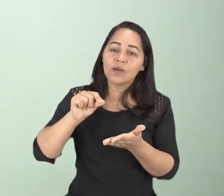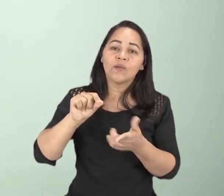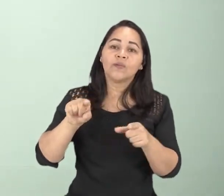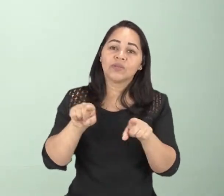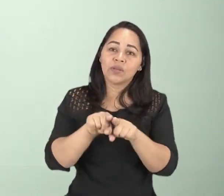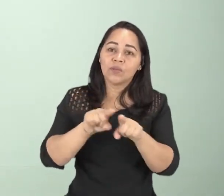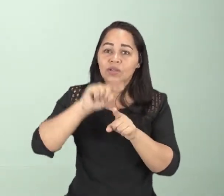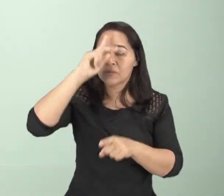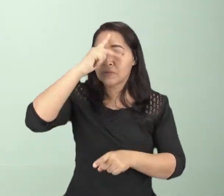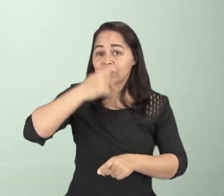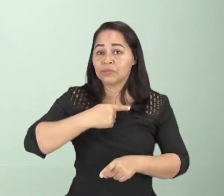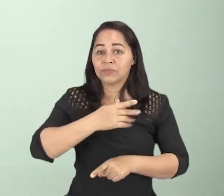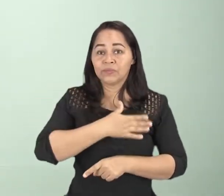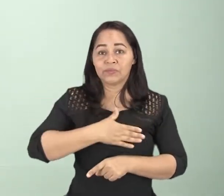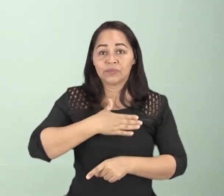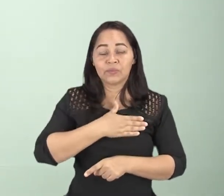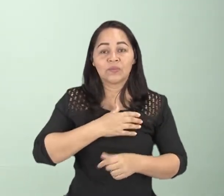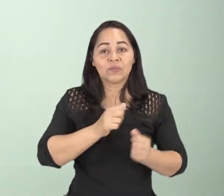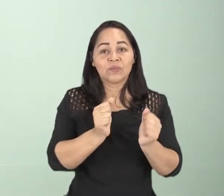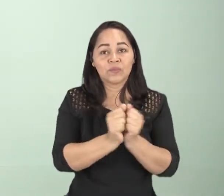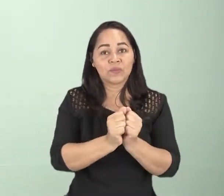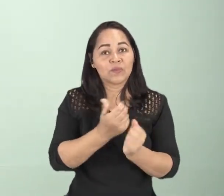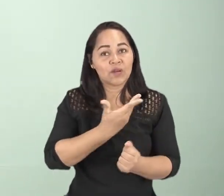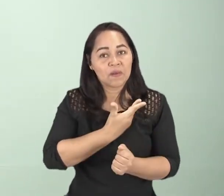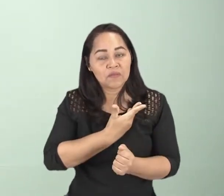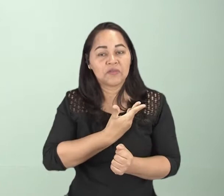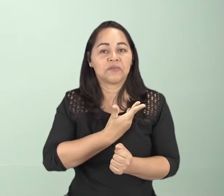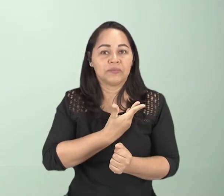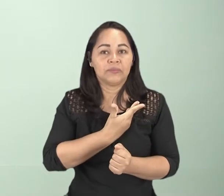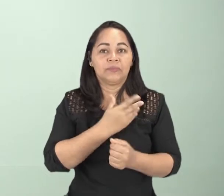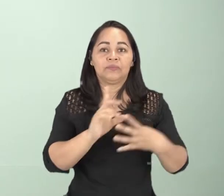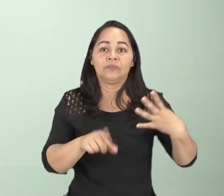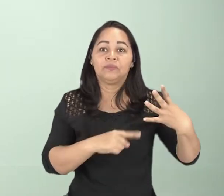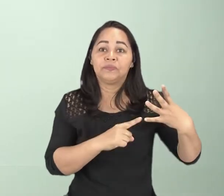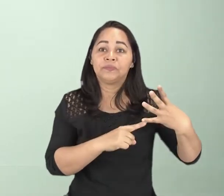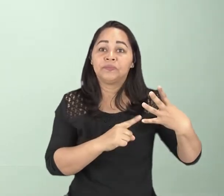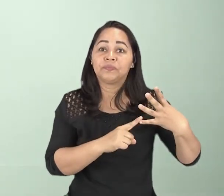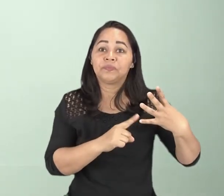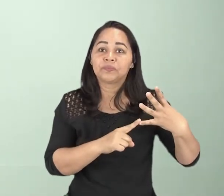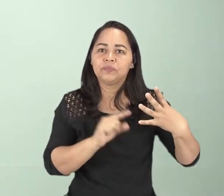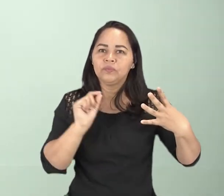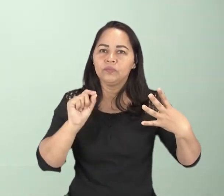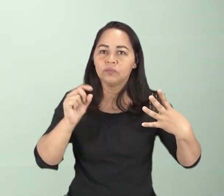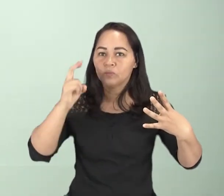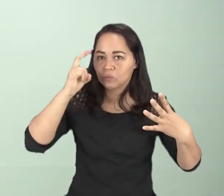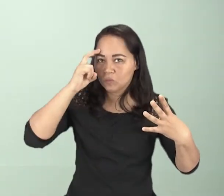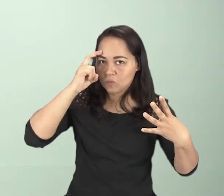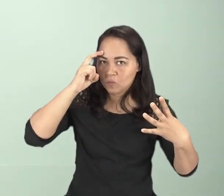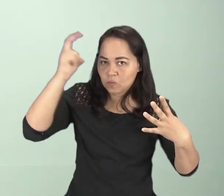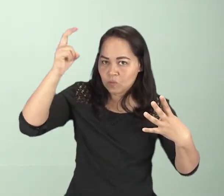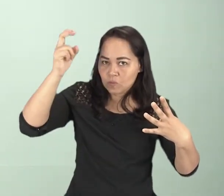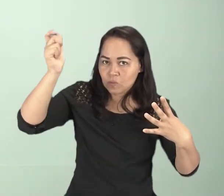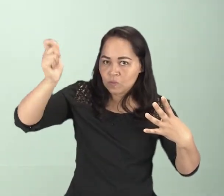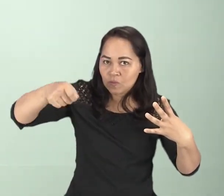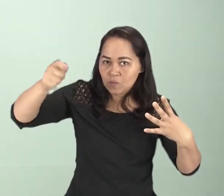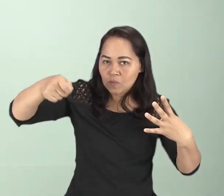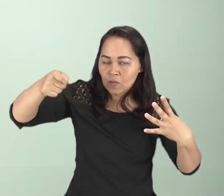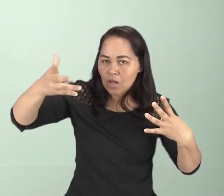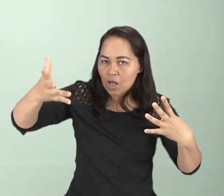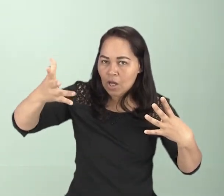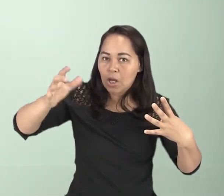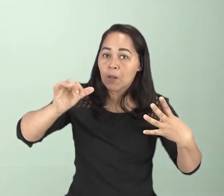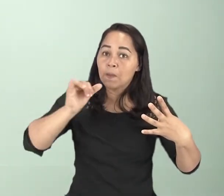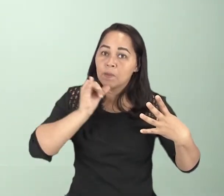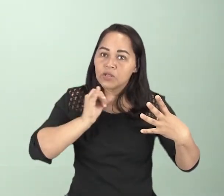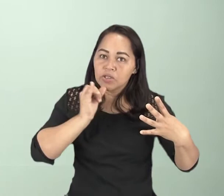lazer, estar com quem a gente gosta. E aí nós teremos o quarto tópico, que seria da intelectualidade. Como assim? É quando eu tiro